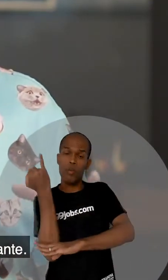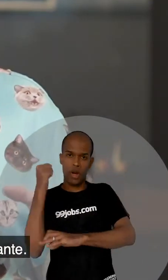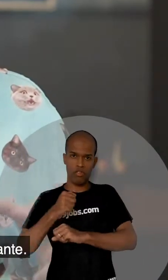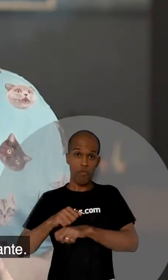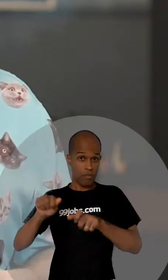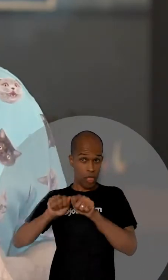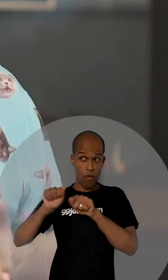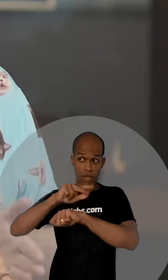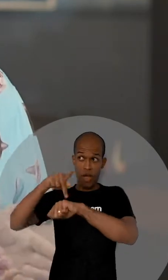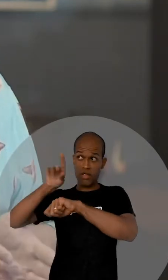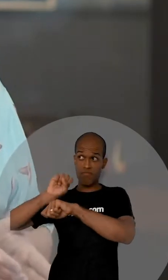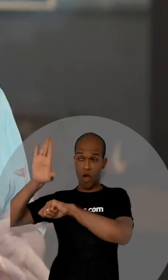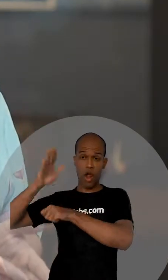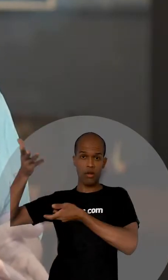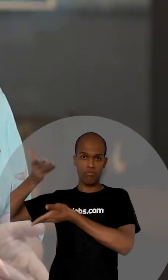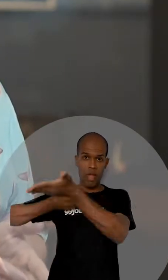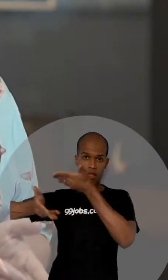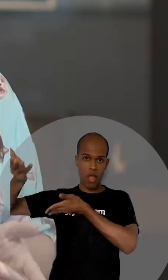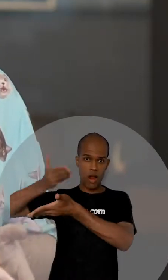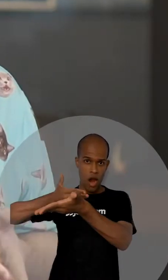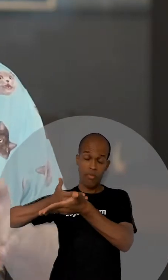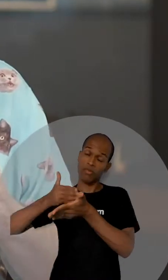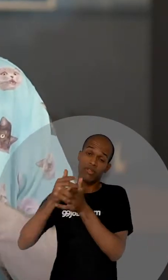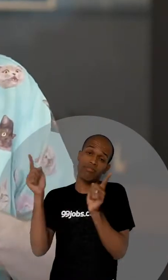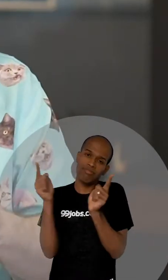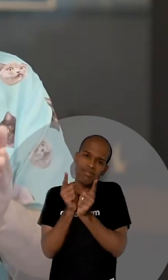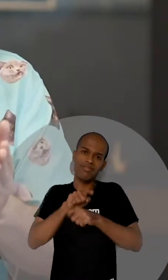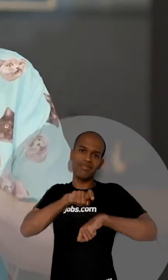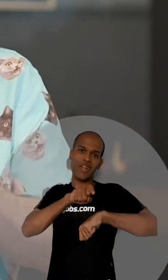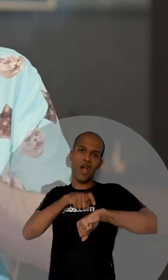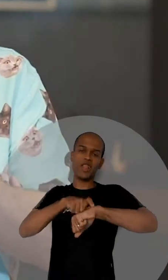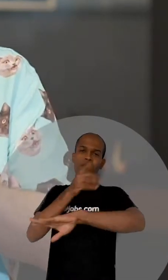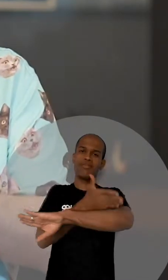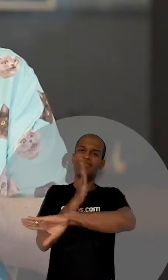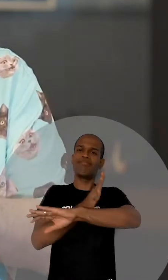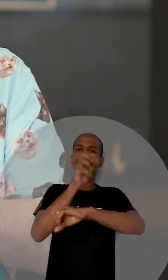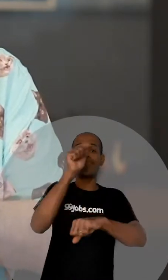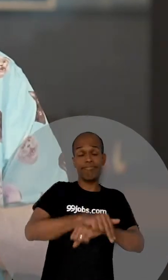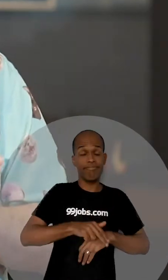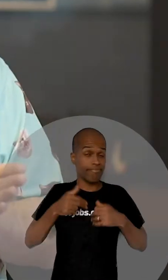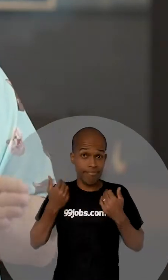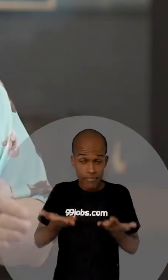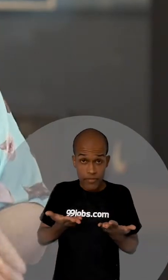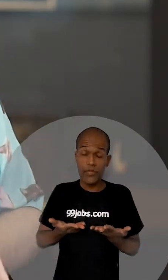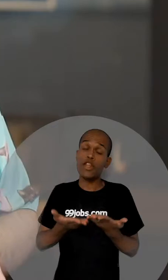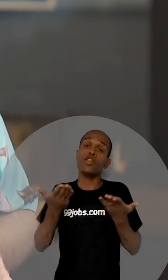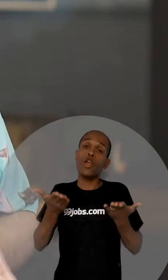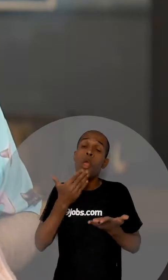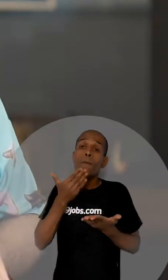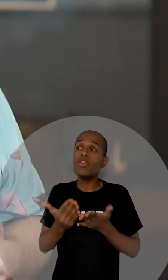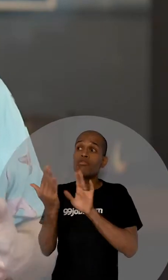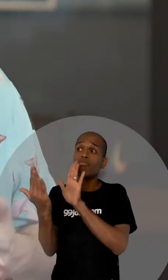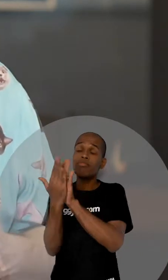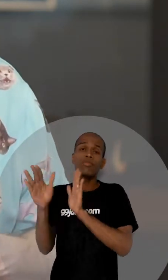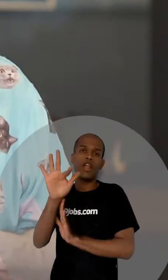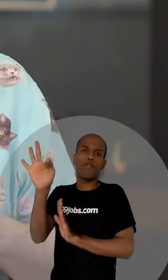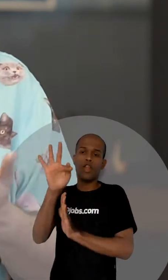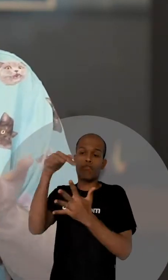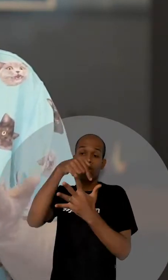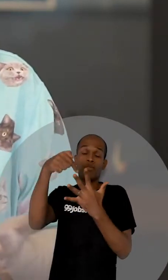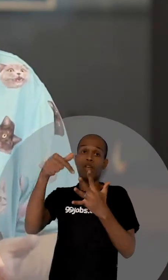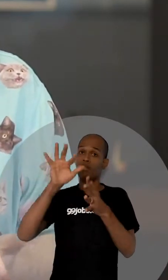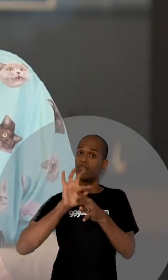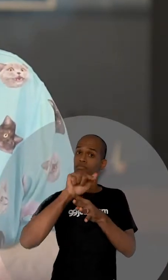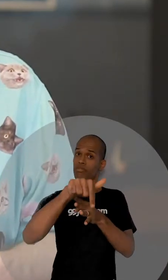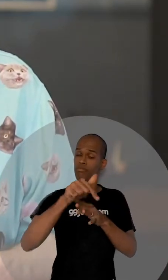super importante. Eu tinha feito um intercâmbio que em tese reduziu o meu tempo que eu tinha para fazer estágio, e aí eu pedi